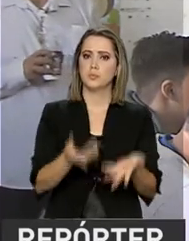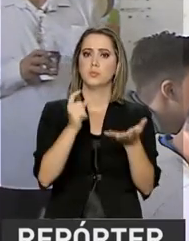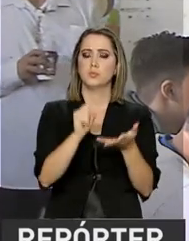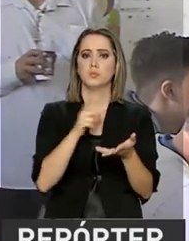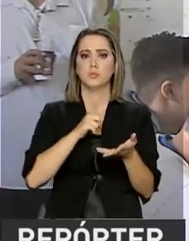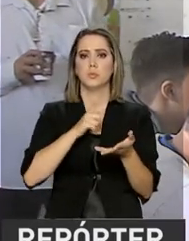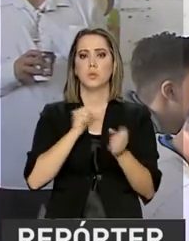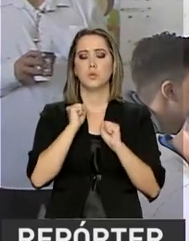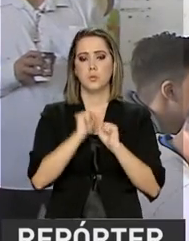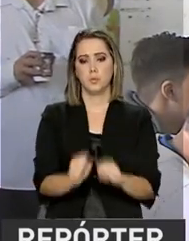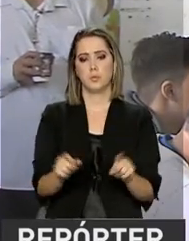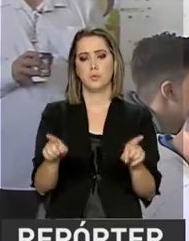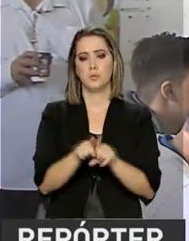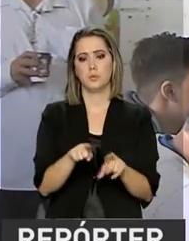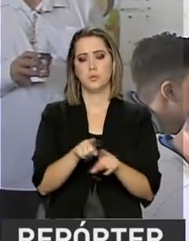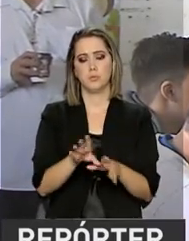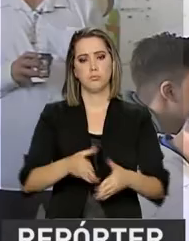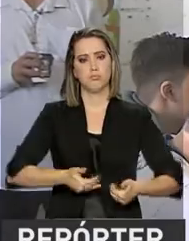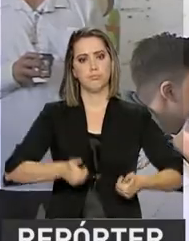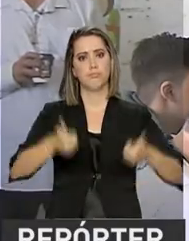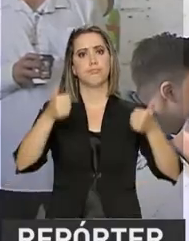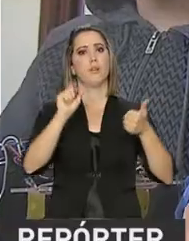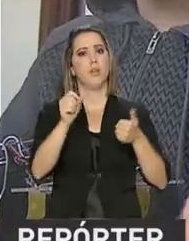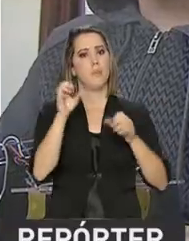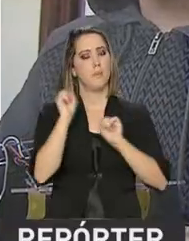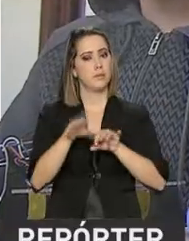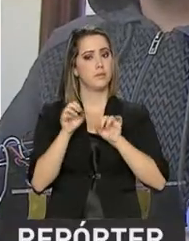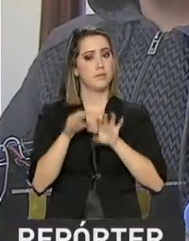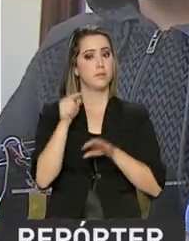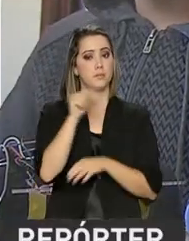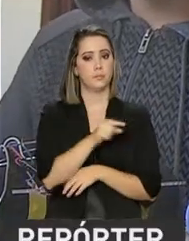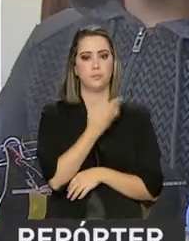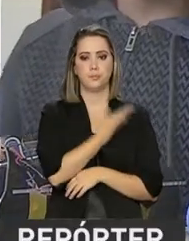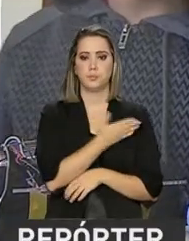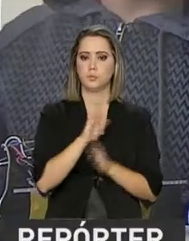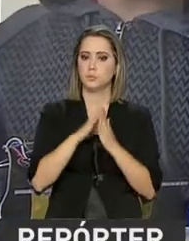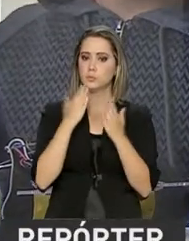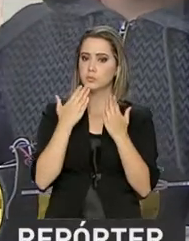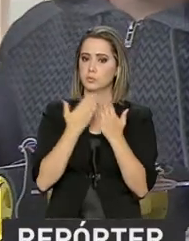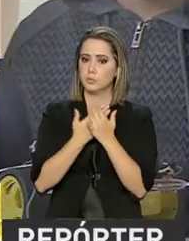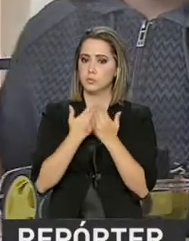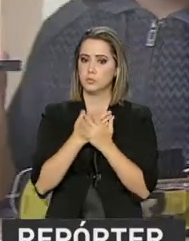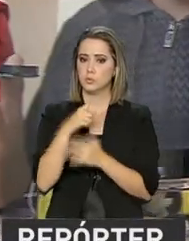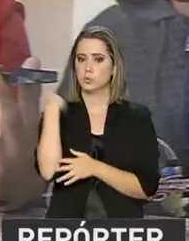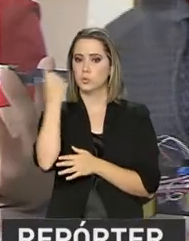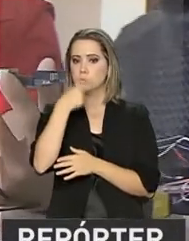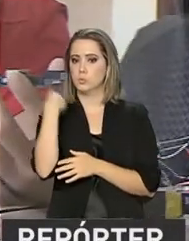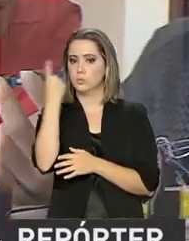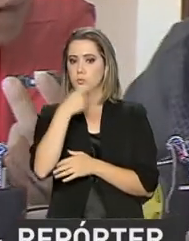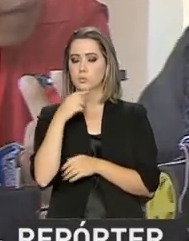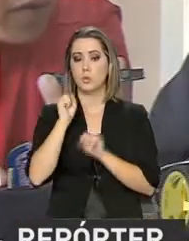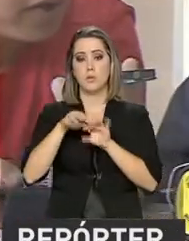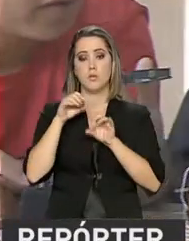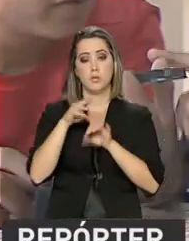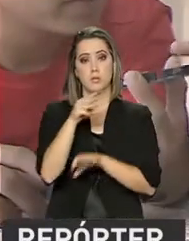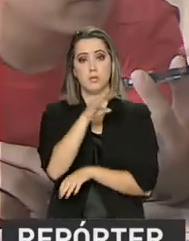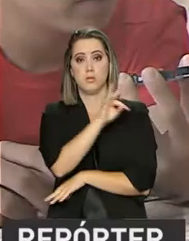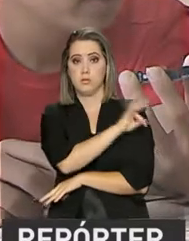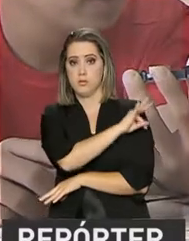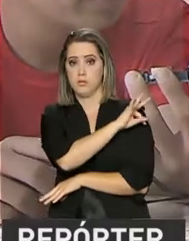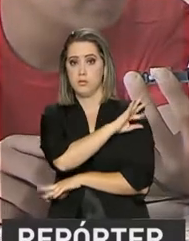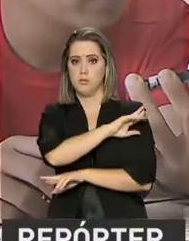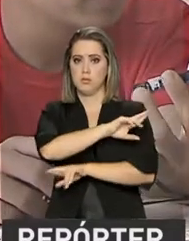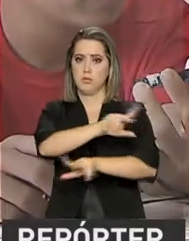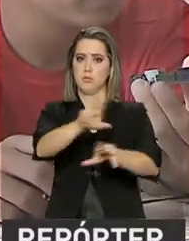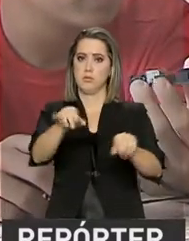tem um potencial muito grande para ensinar. E na escola que atende em período integral, com ensino técnico,